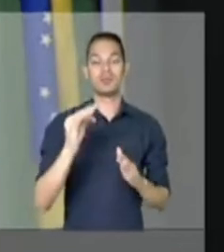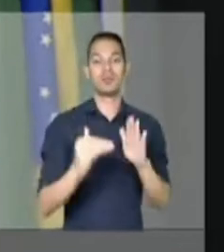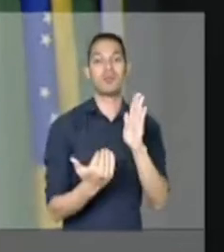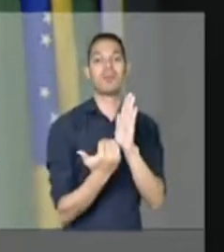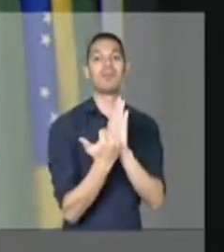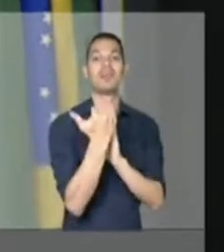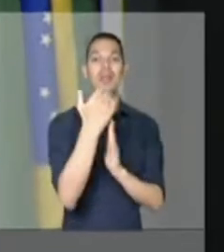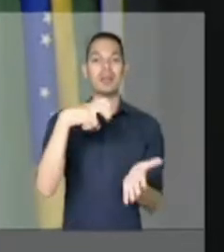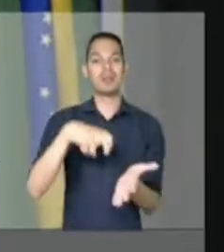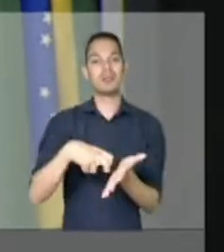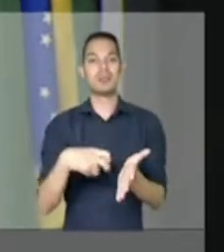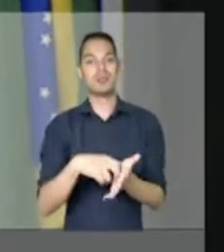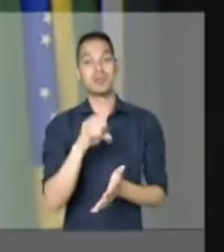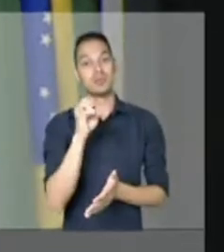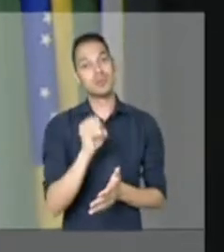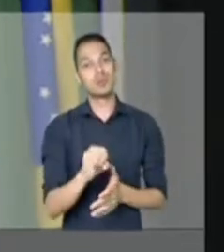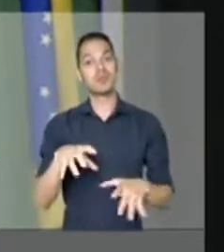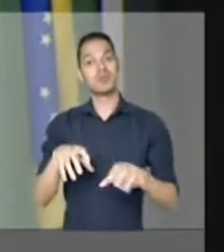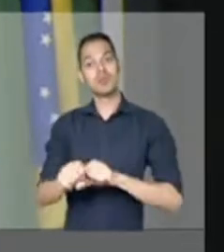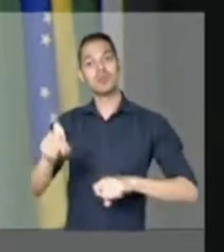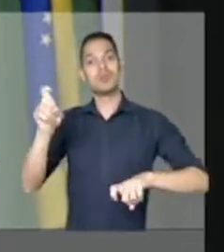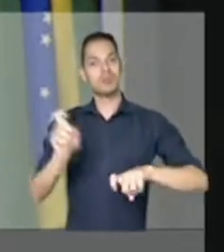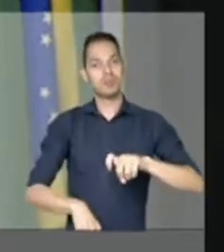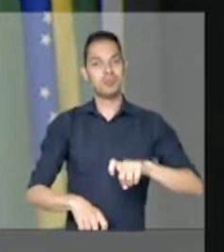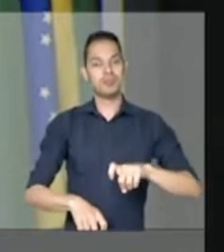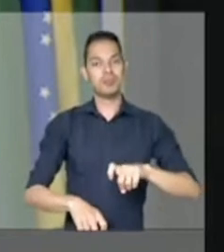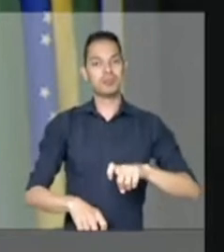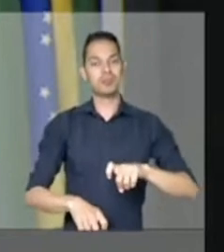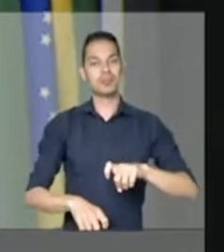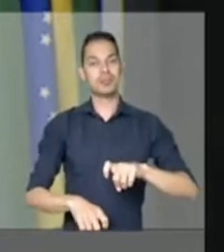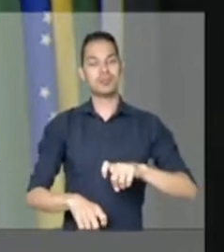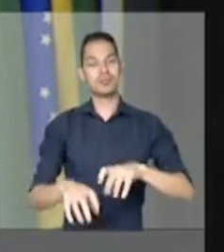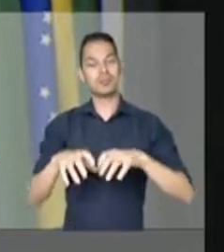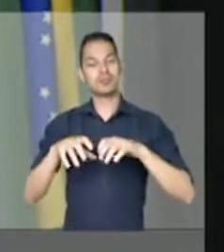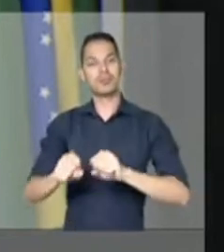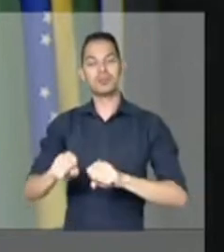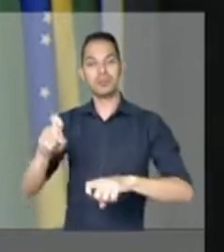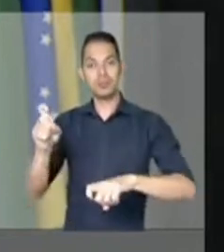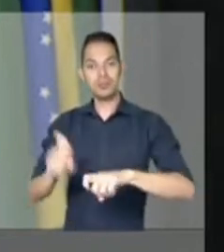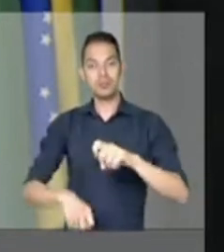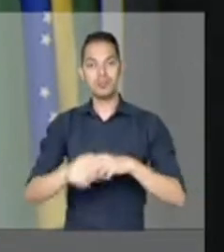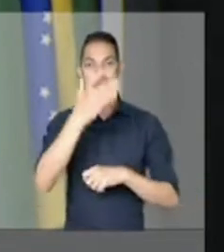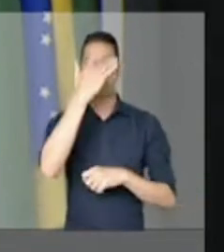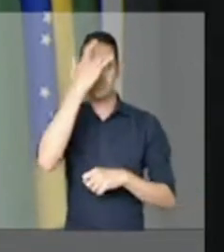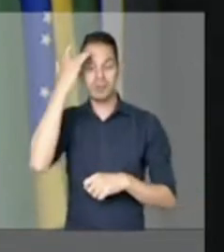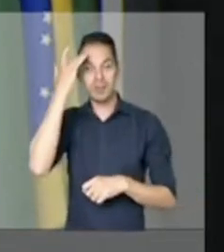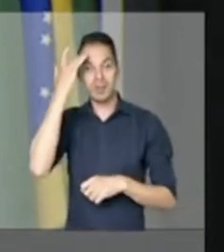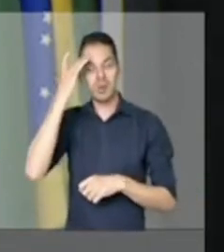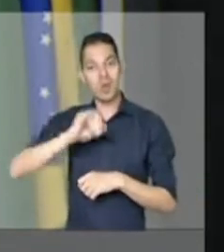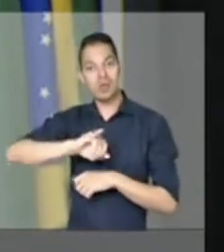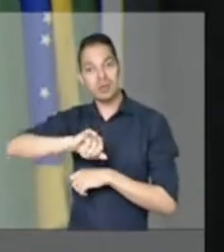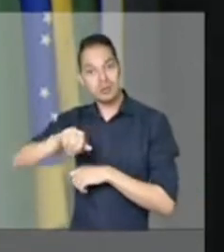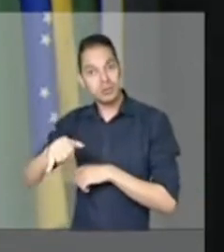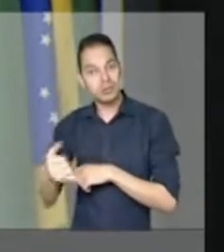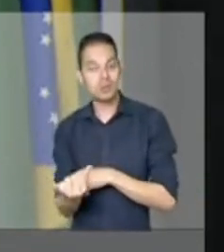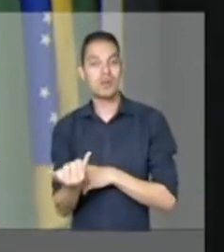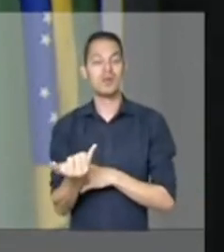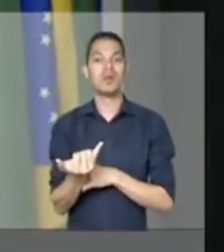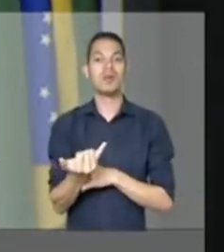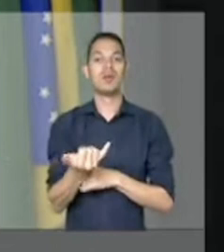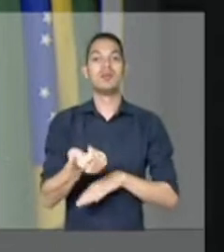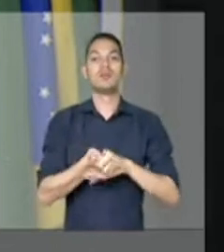pena caso o estupro seja feito, realizado por uma pessoa que se aproveita da sua